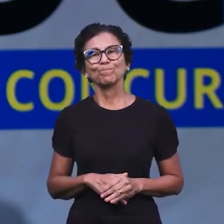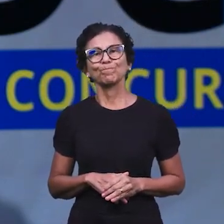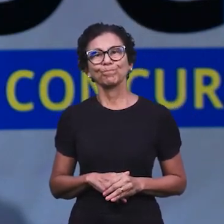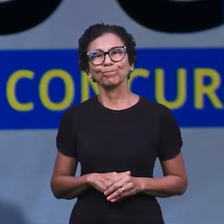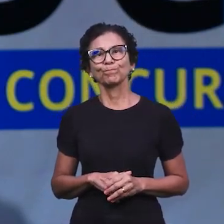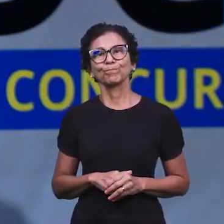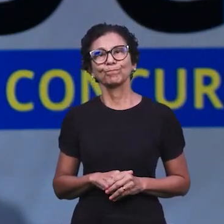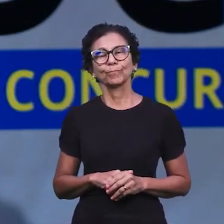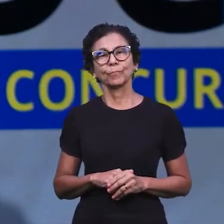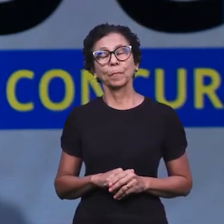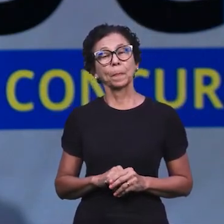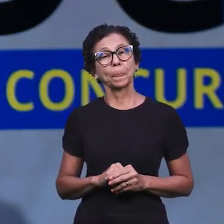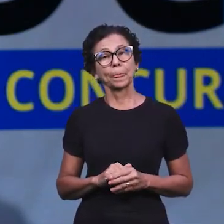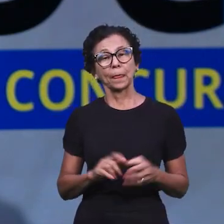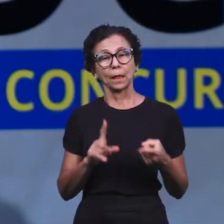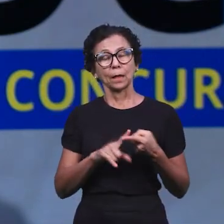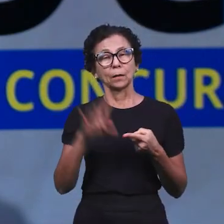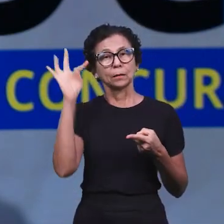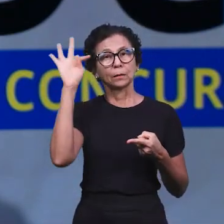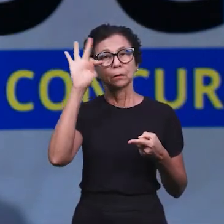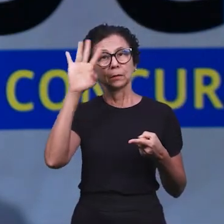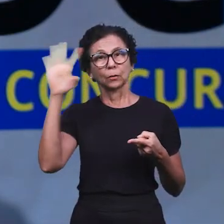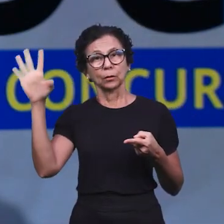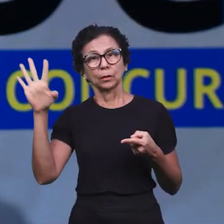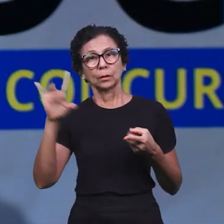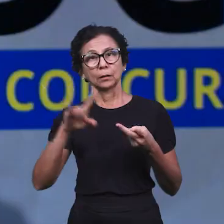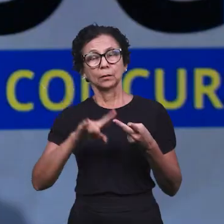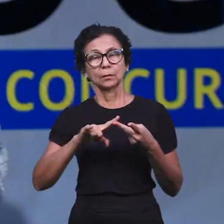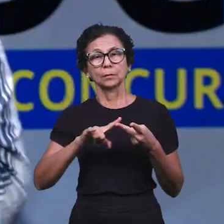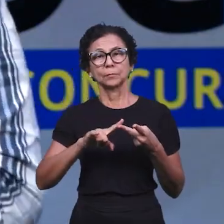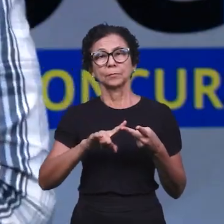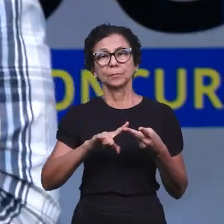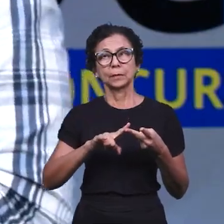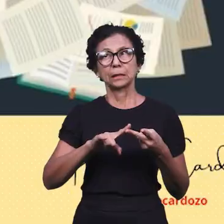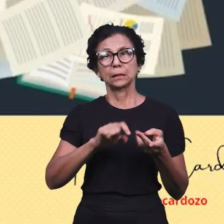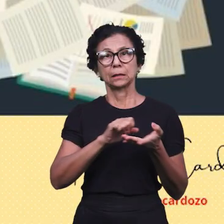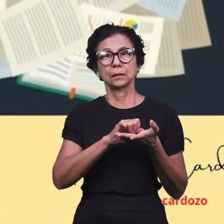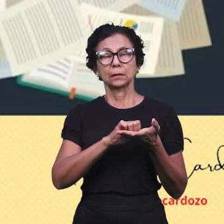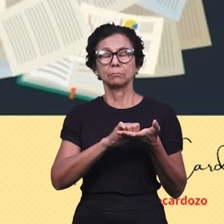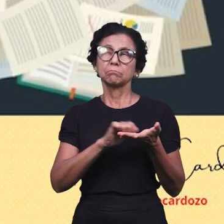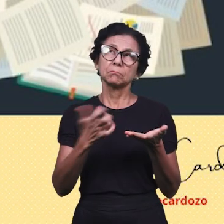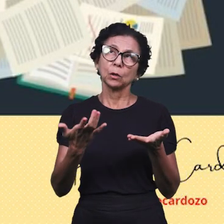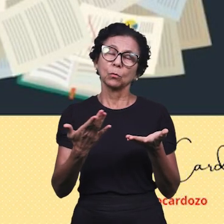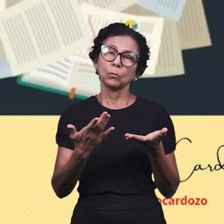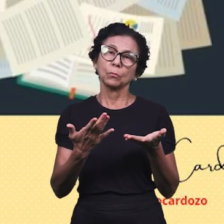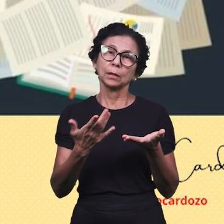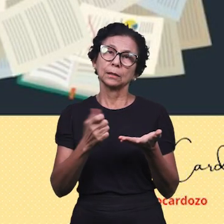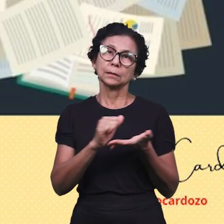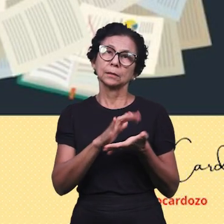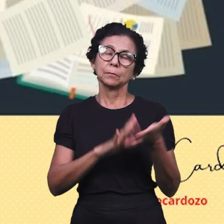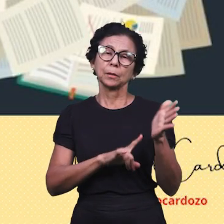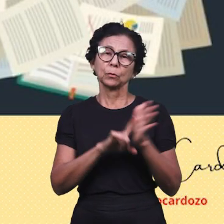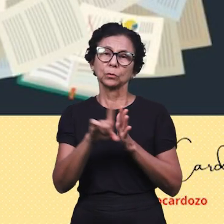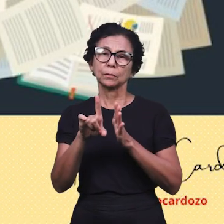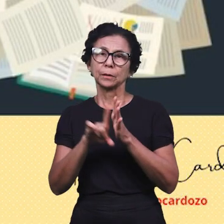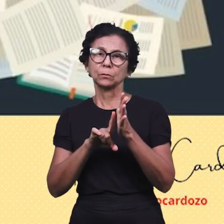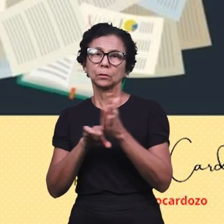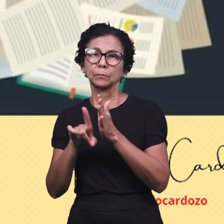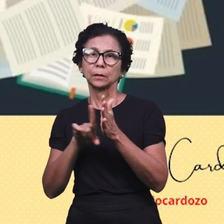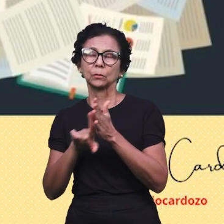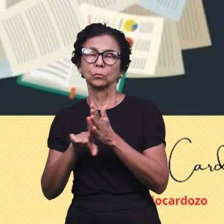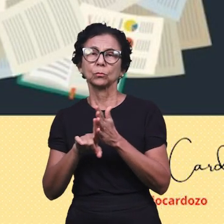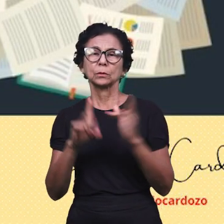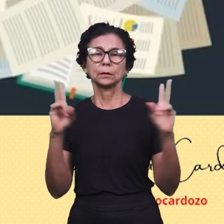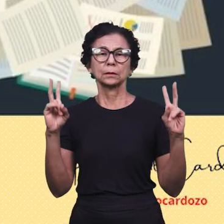muitas questões. Então, ó, teoria, resolução de questões. E também aqui, ó, revisar o assunto